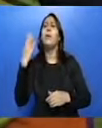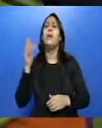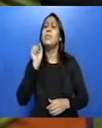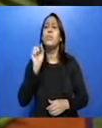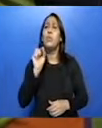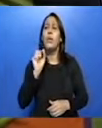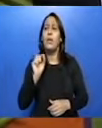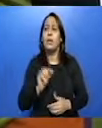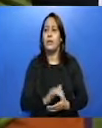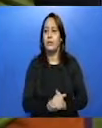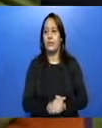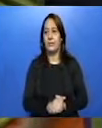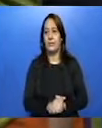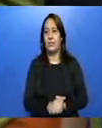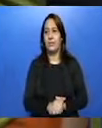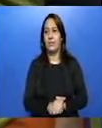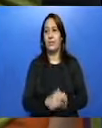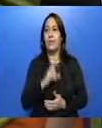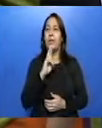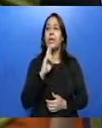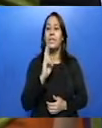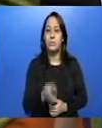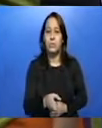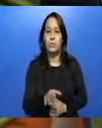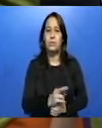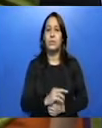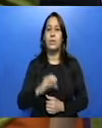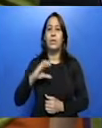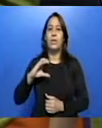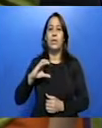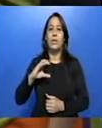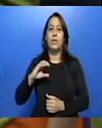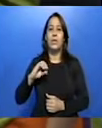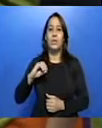consoante? Escrevam aí, nós já vimos.